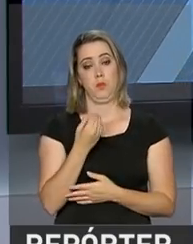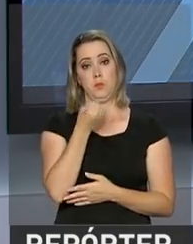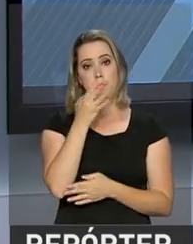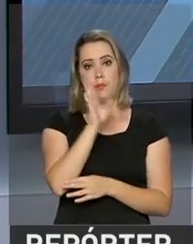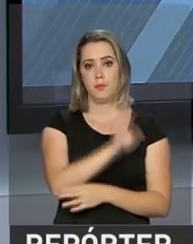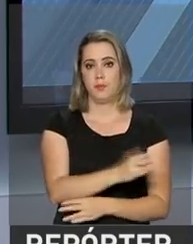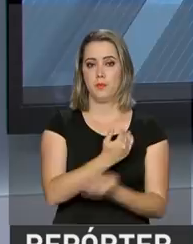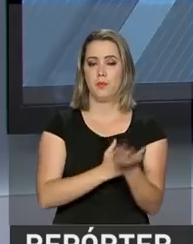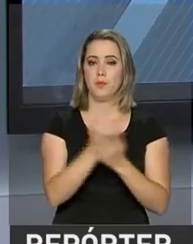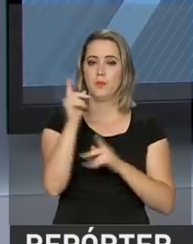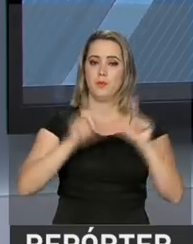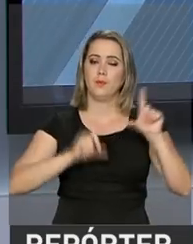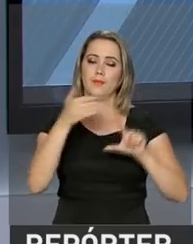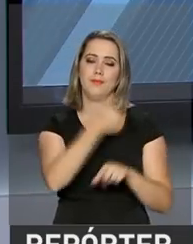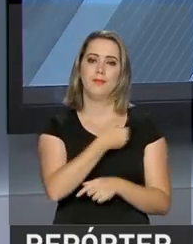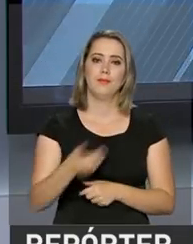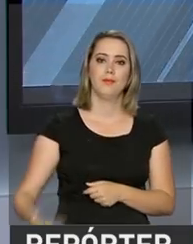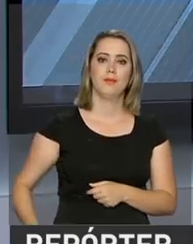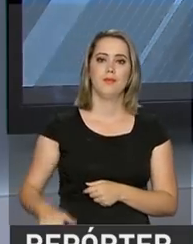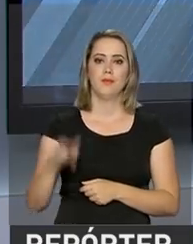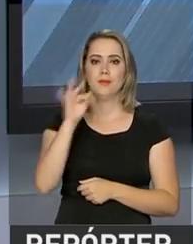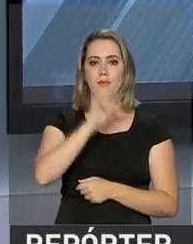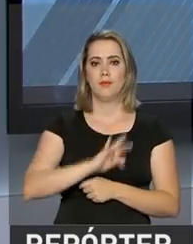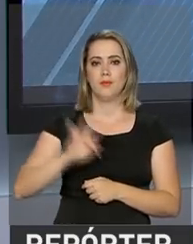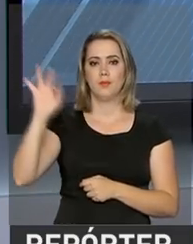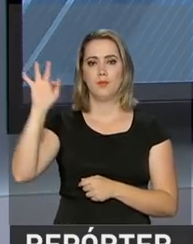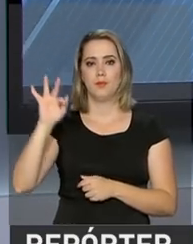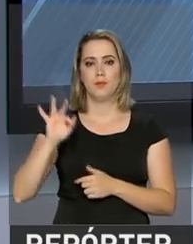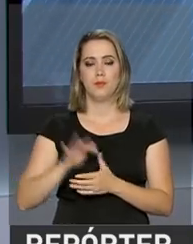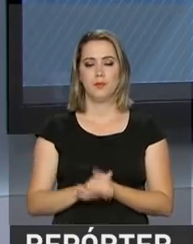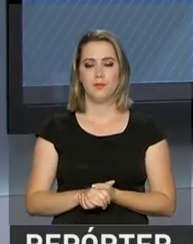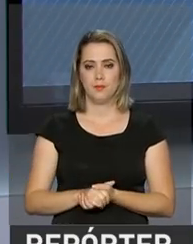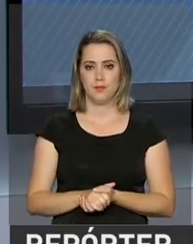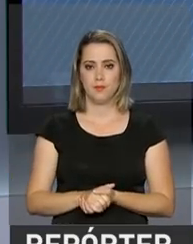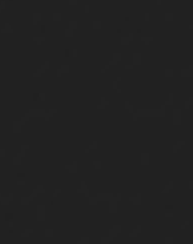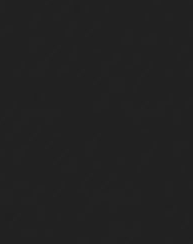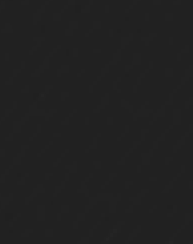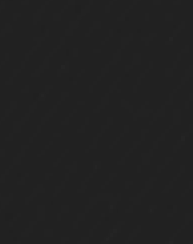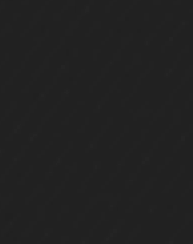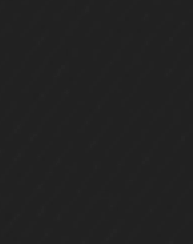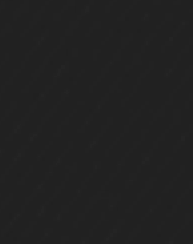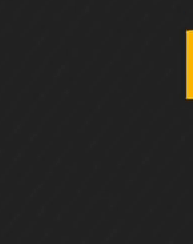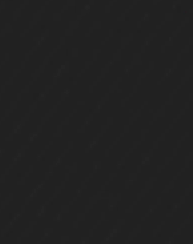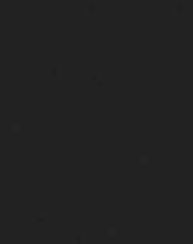uma boa tarde para você continue com a gente aqui na nbr a tv do governo federal